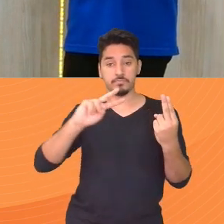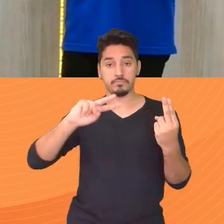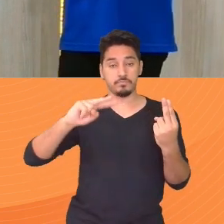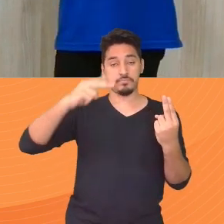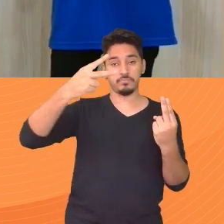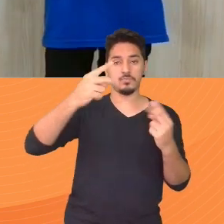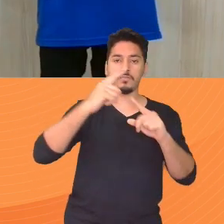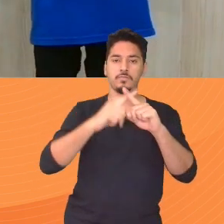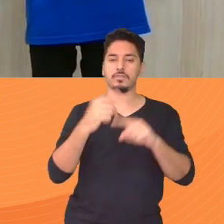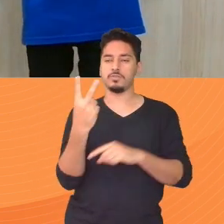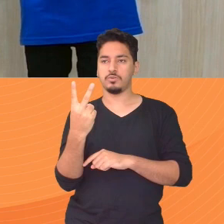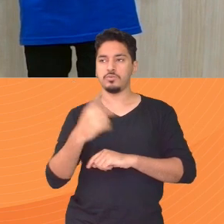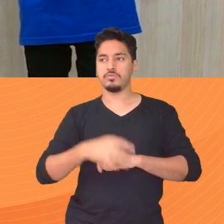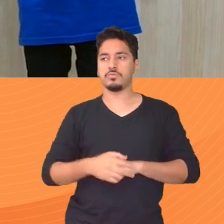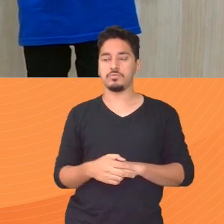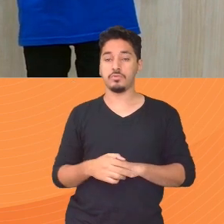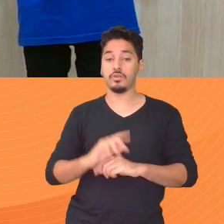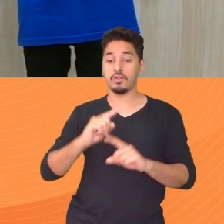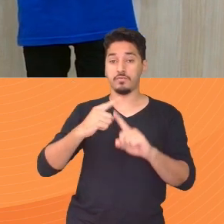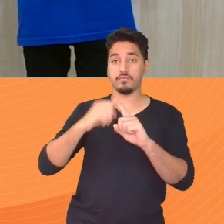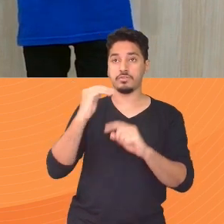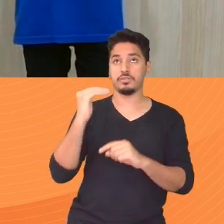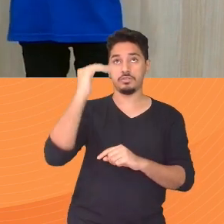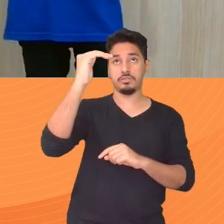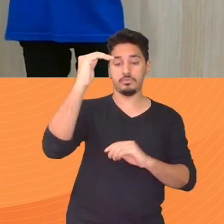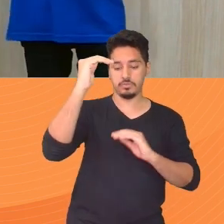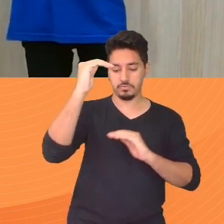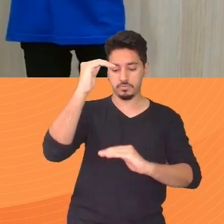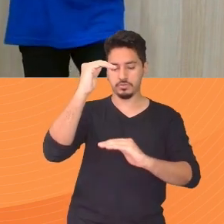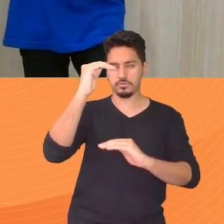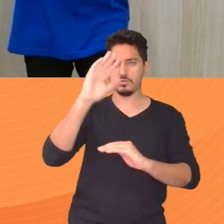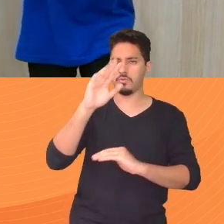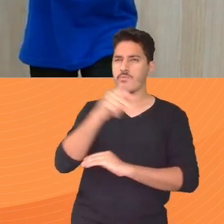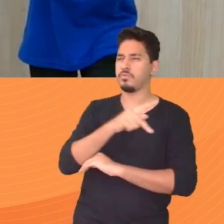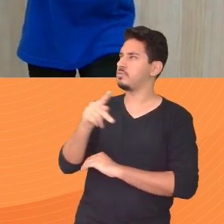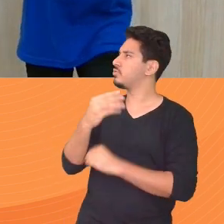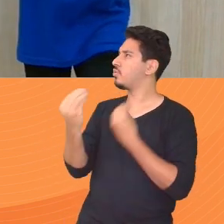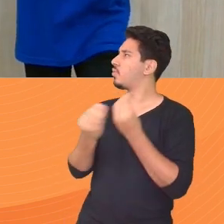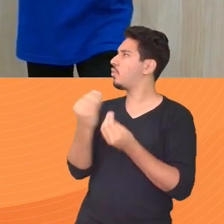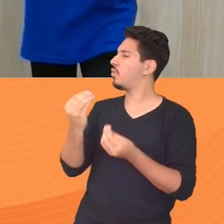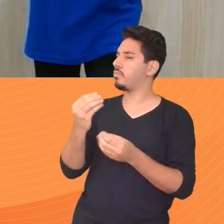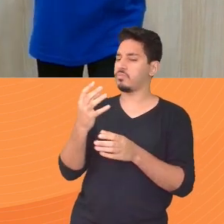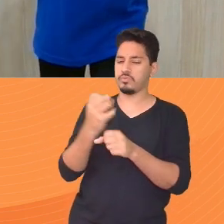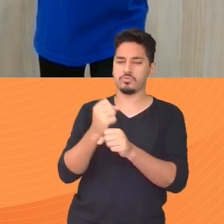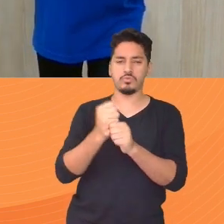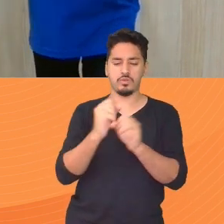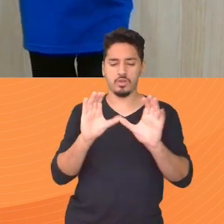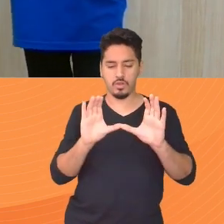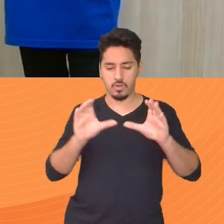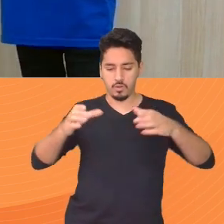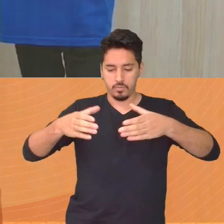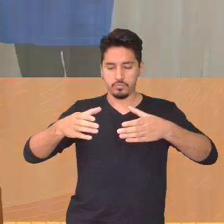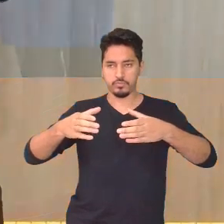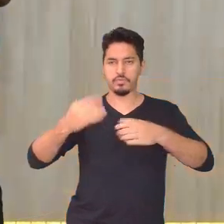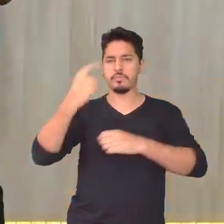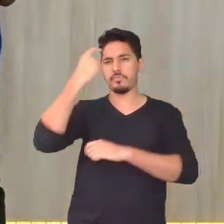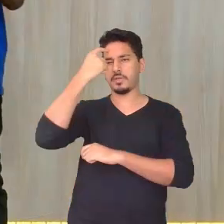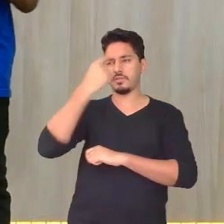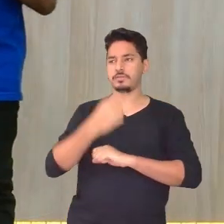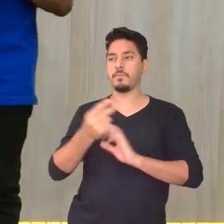Já é a base de cima mais a base de baixo. Ô, Ricardinho, como é que eu calculo a base da área lateral? Pensa